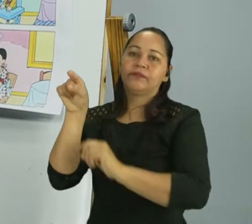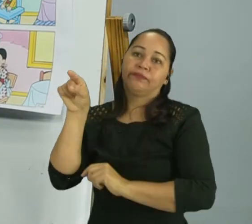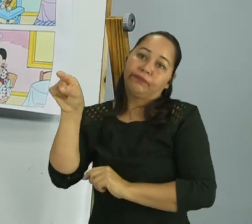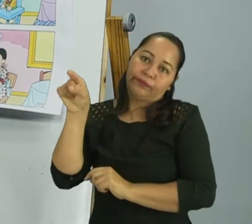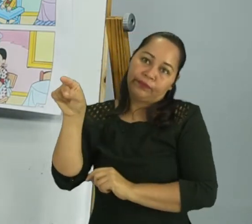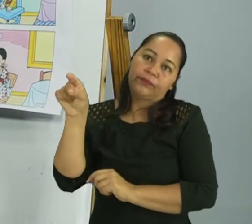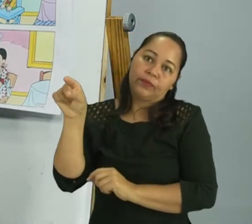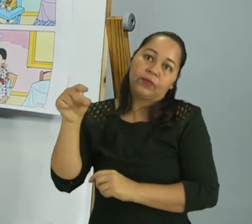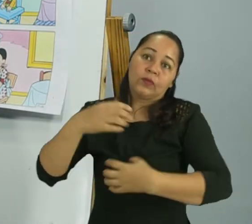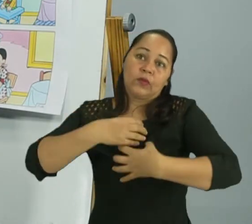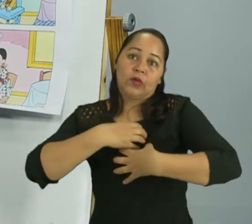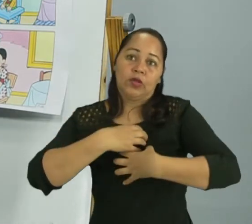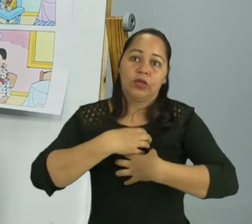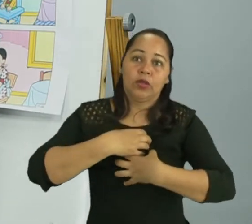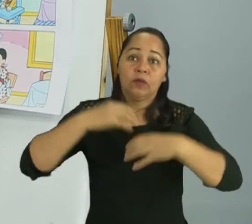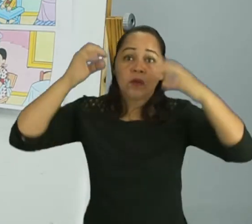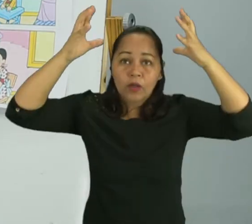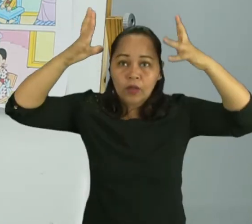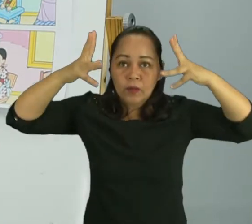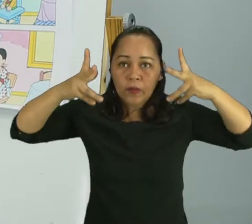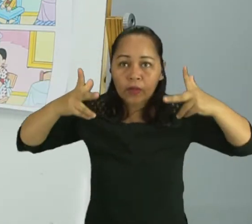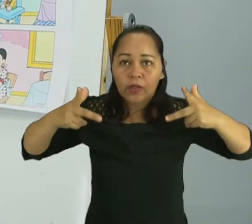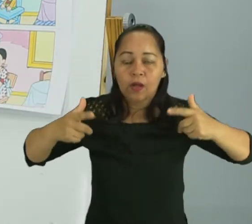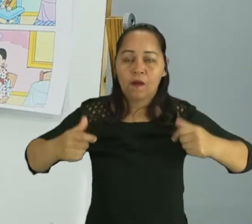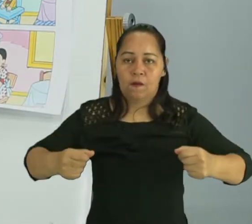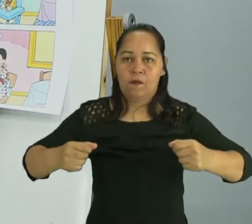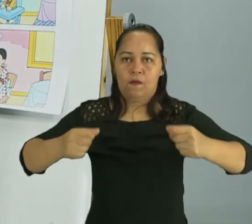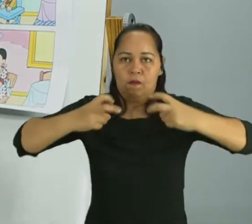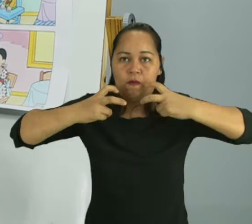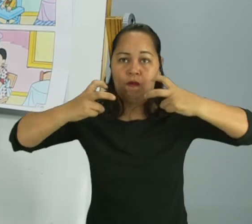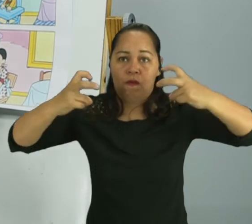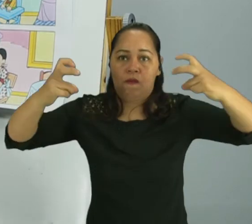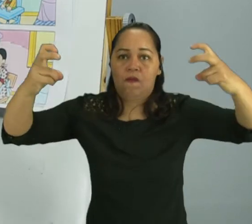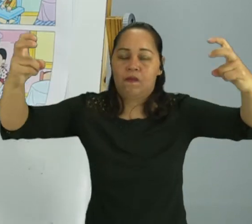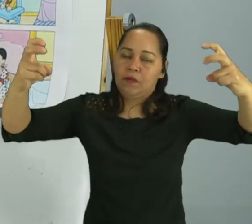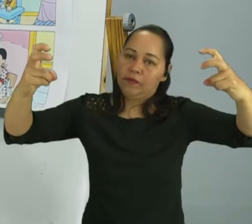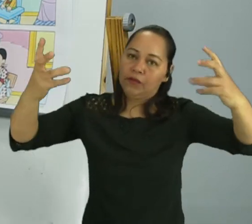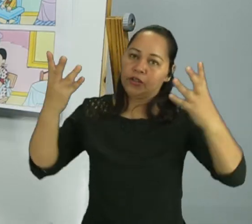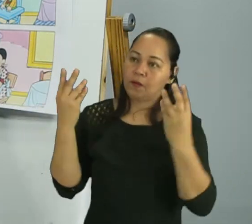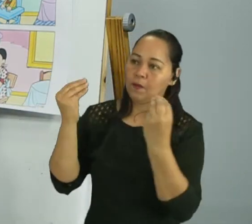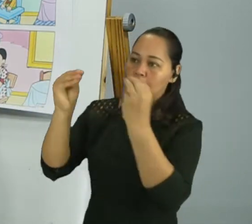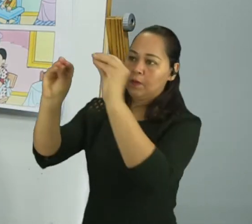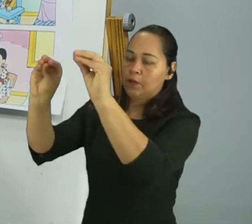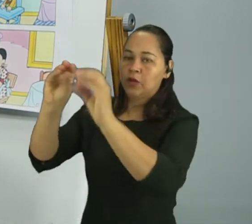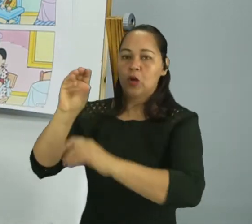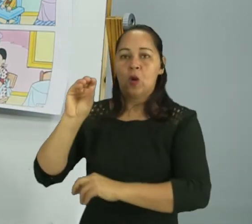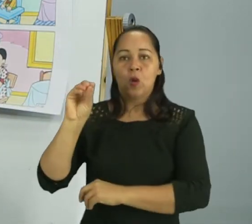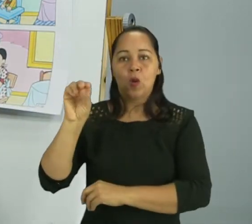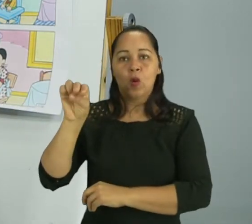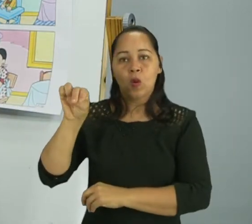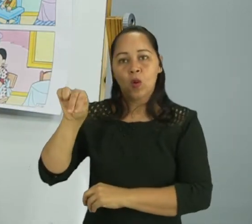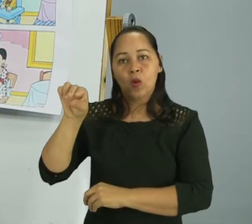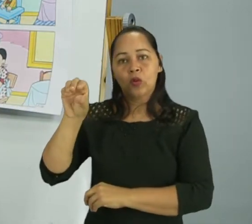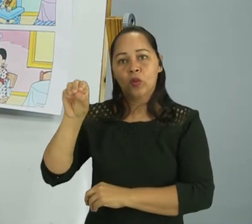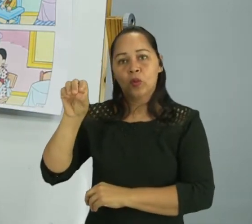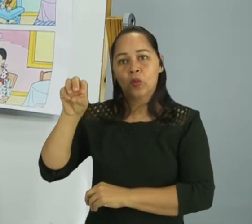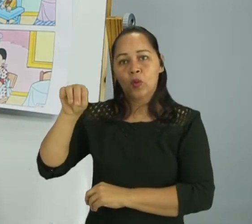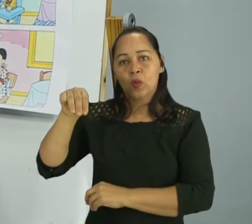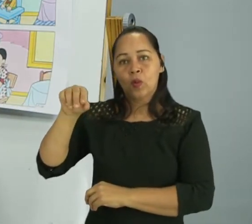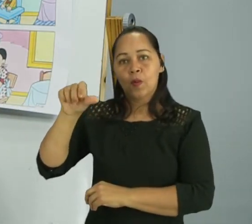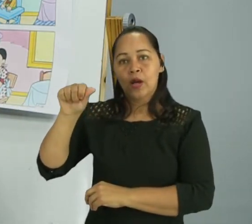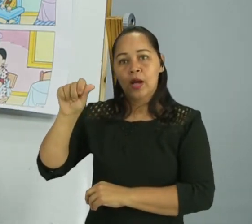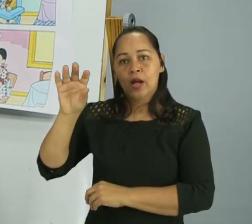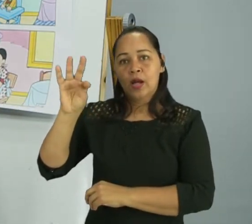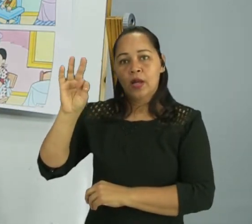palavra lá é uma onomatopeia. Porque a gente sabe que no